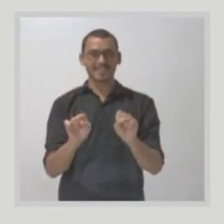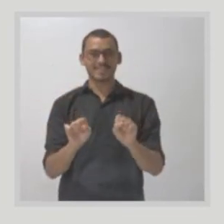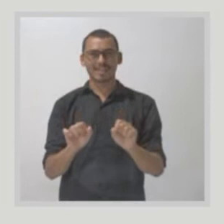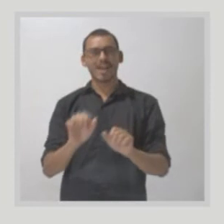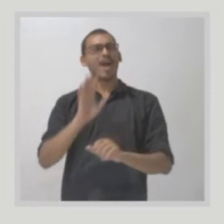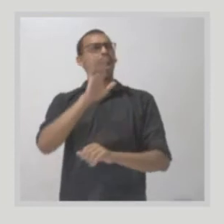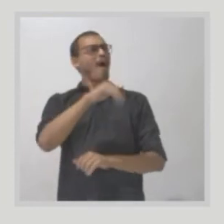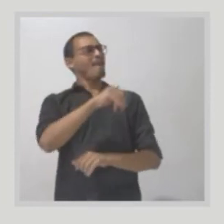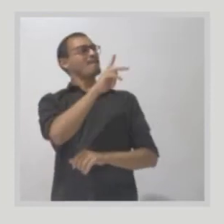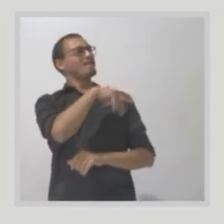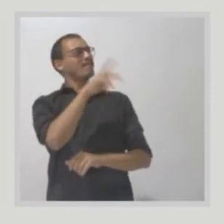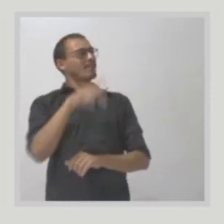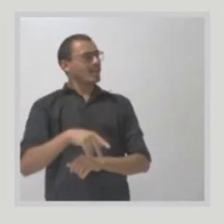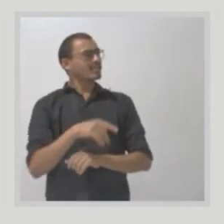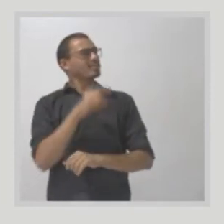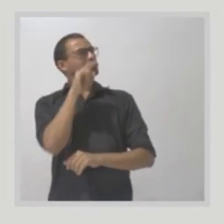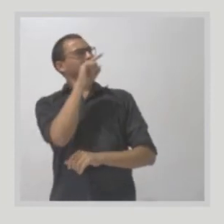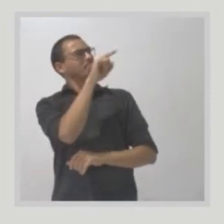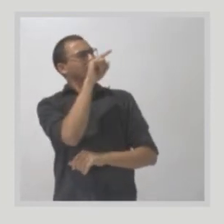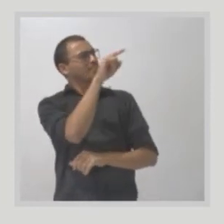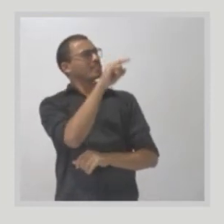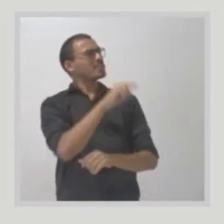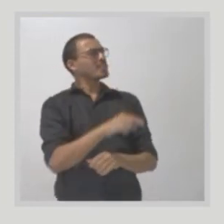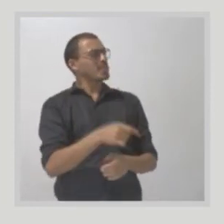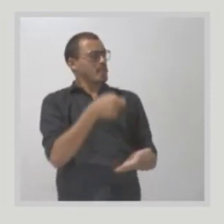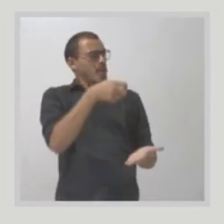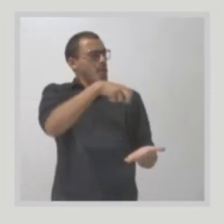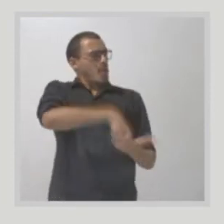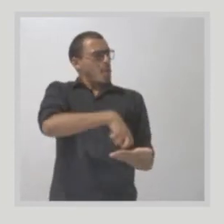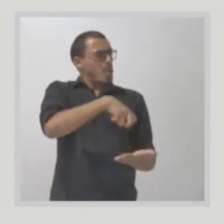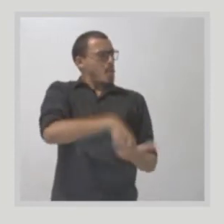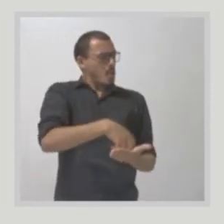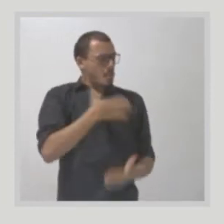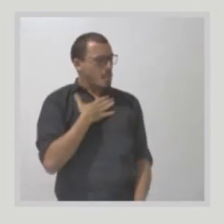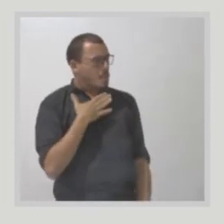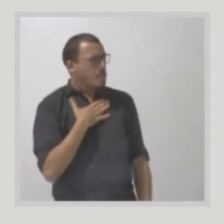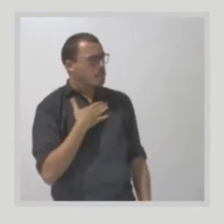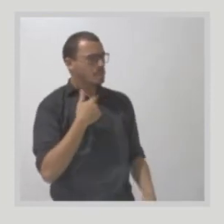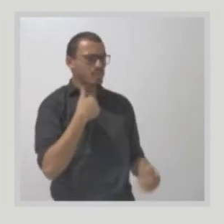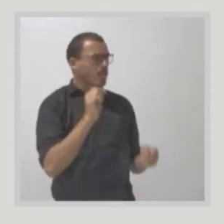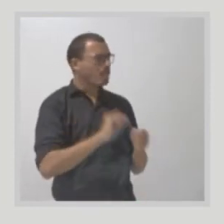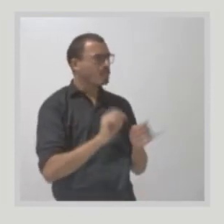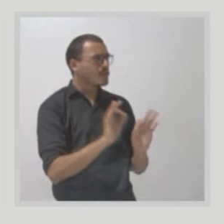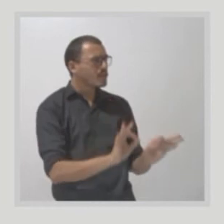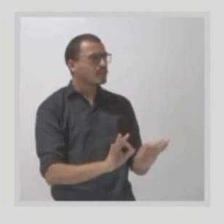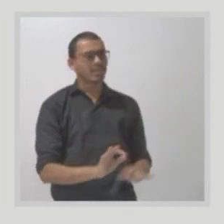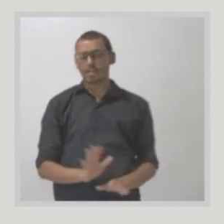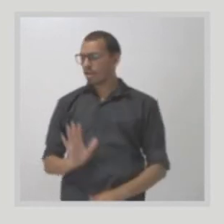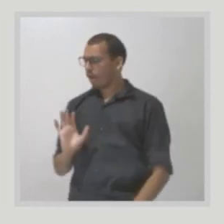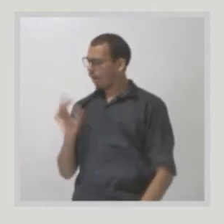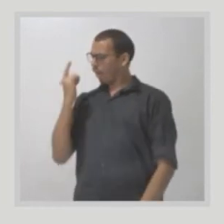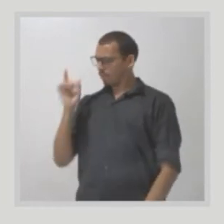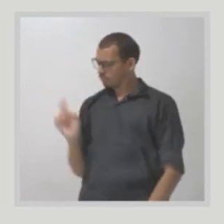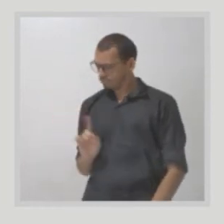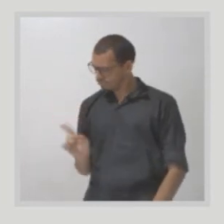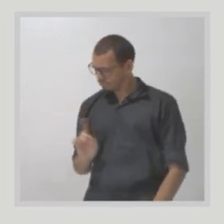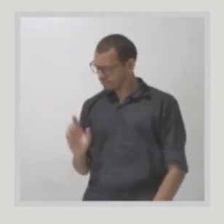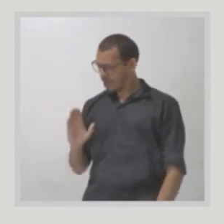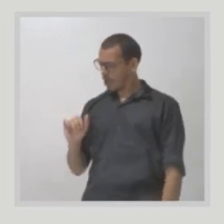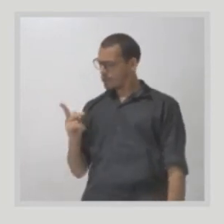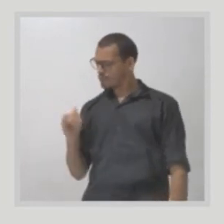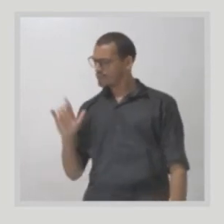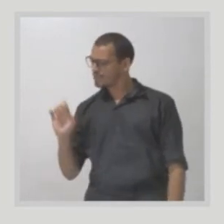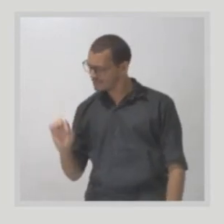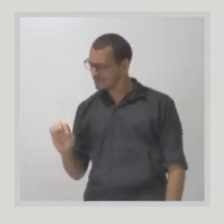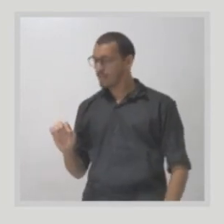Professora, a senhora vai castigar por alguma coisa que eu não fiz? Claro que não, Chico. Ainda